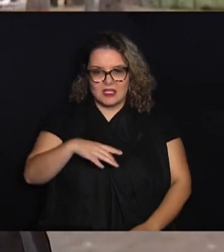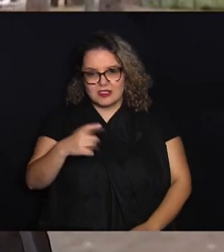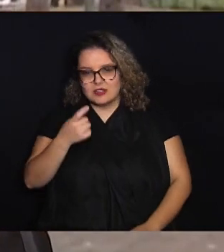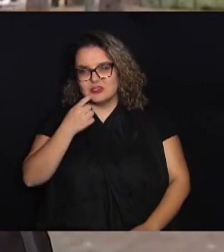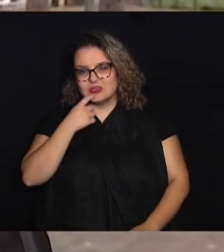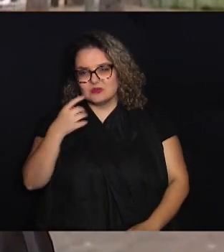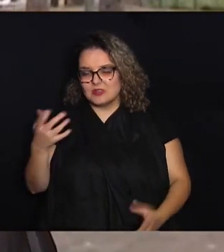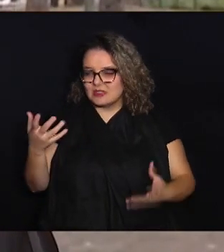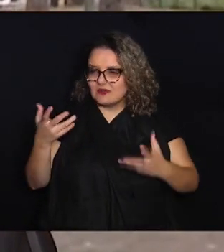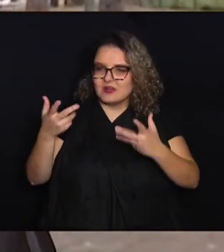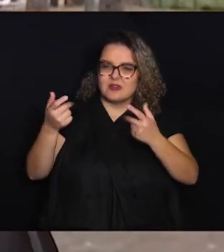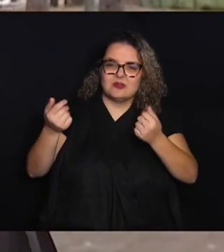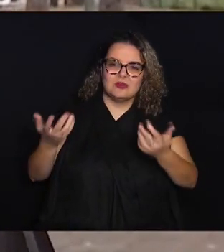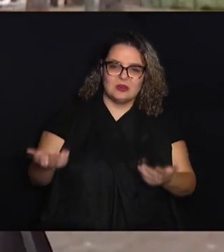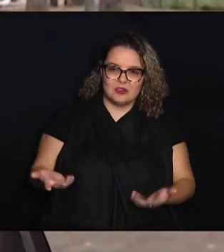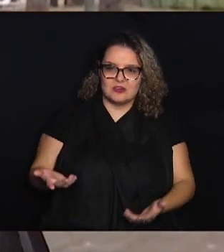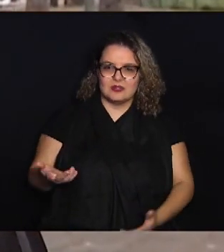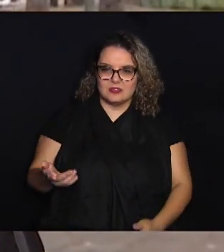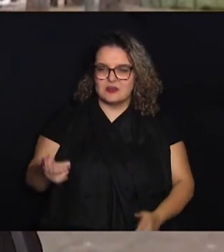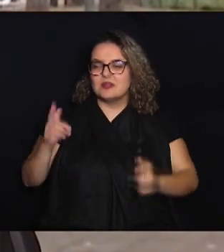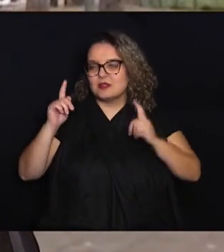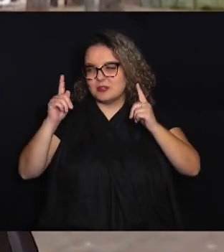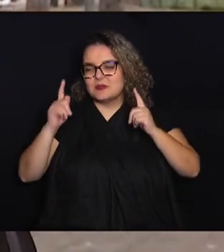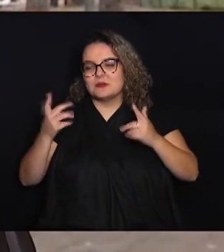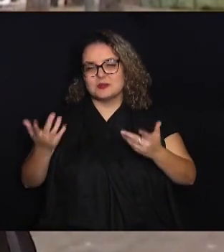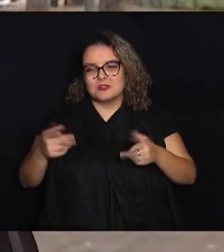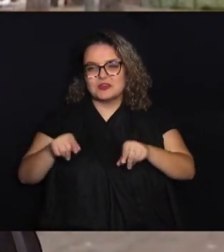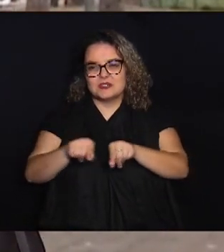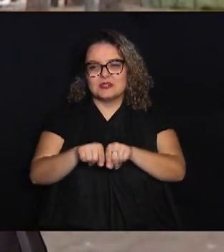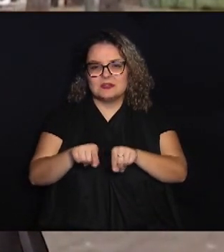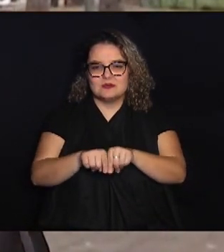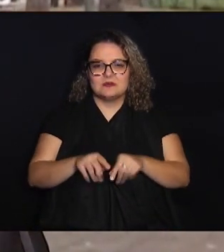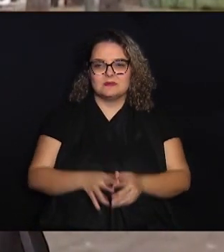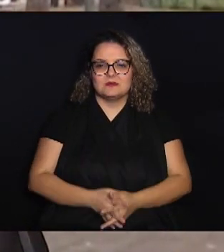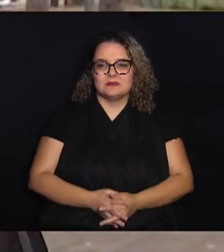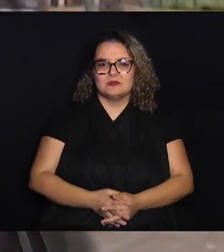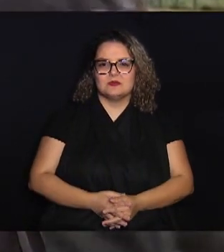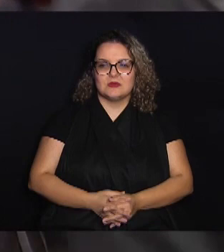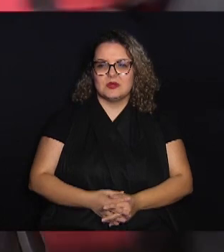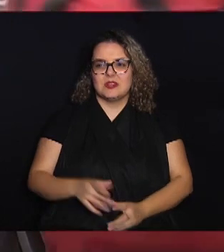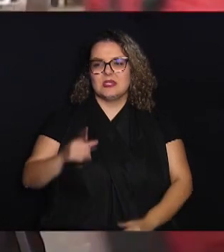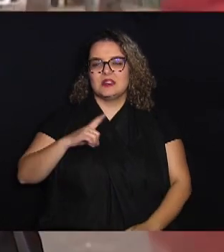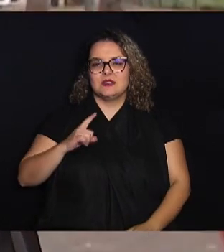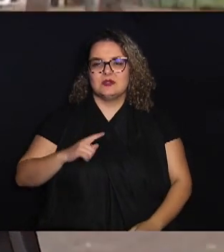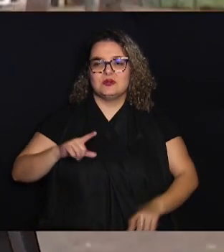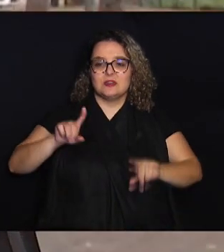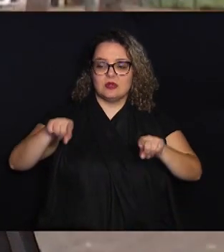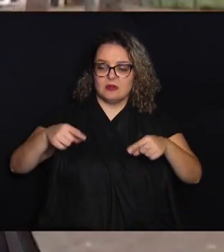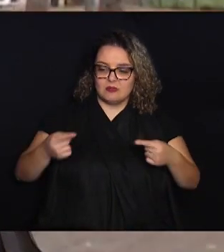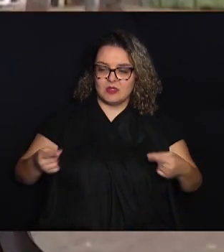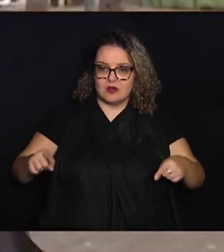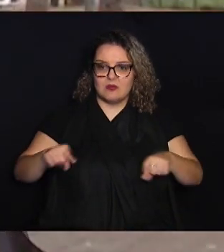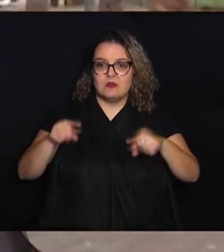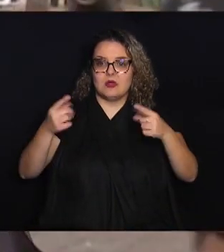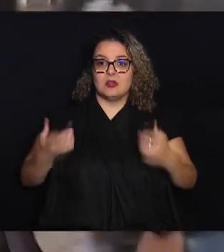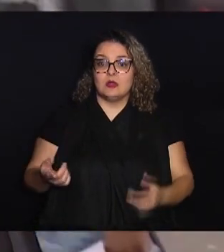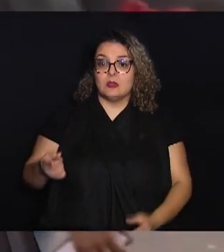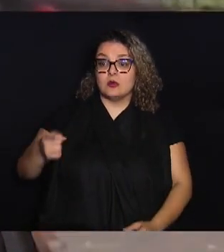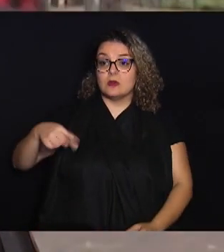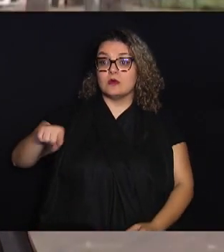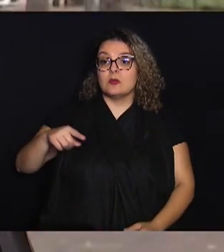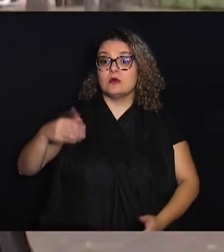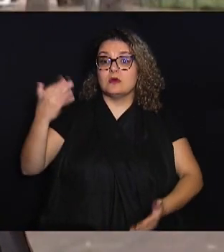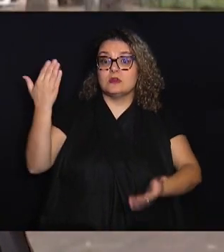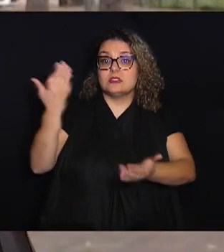Campinas, né? E a gente curtia muito, né? Assim, tinha um maestro que ele falava assim: vocês